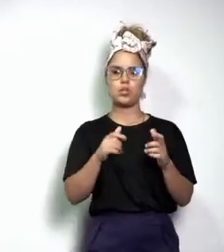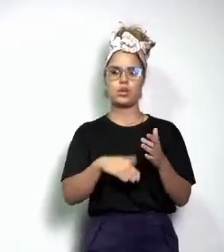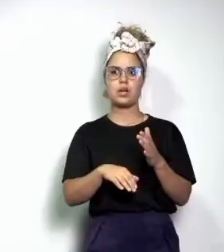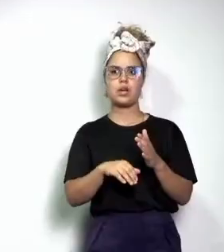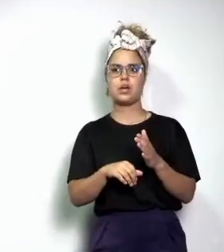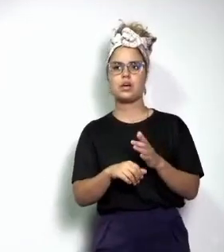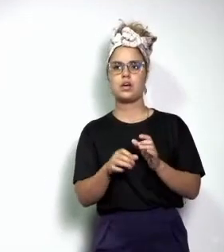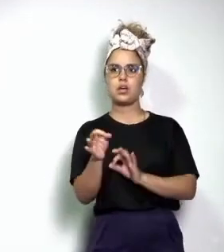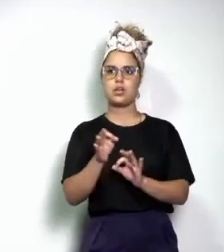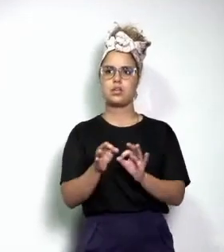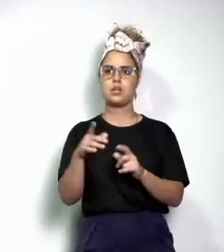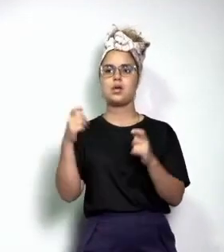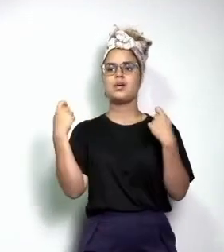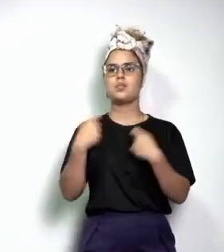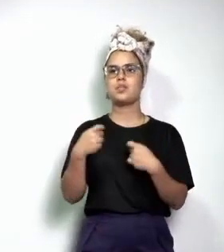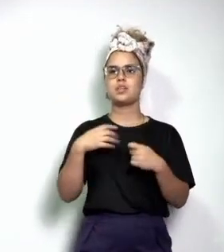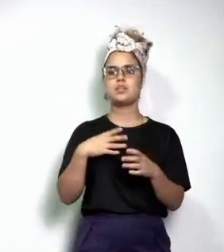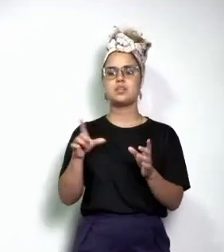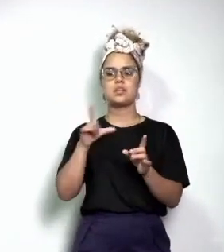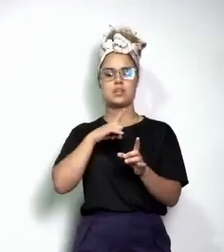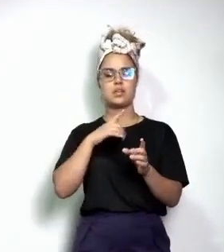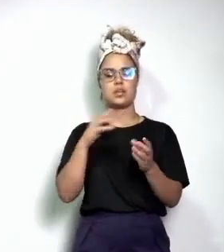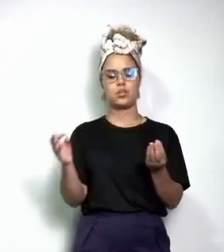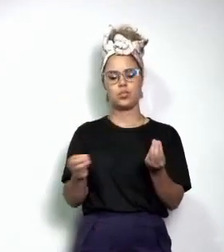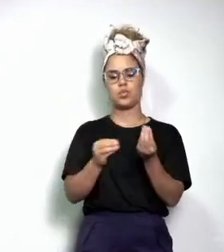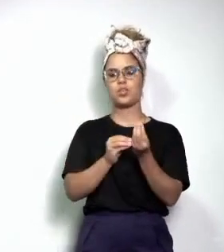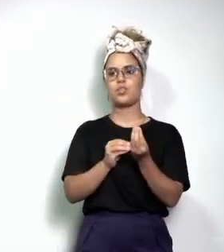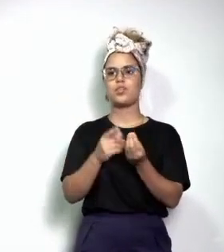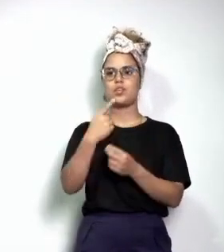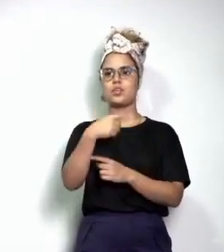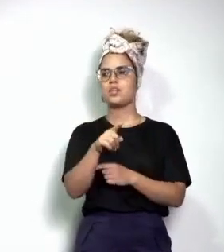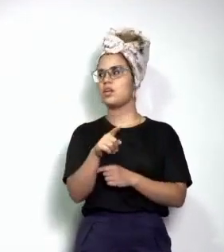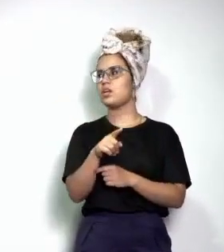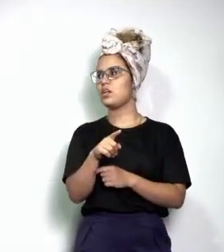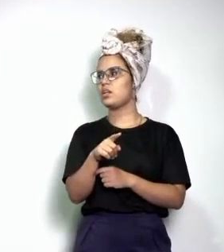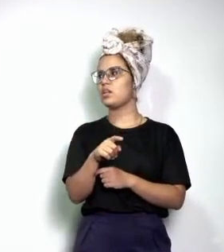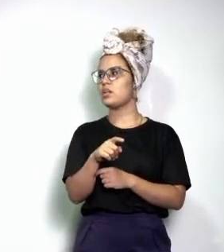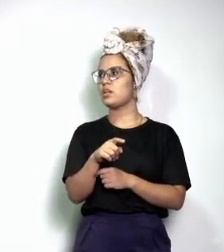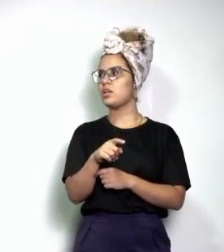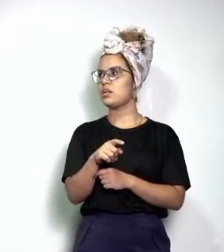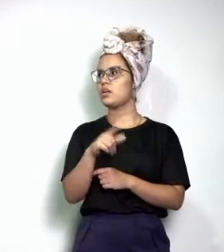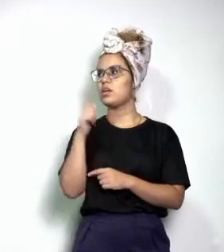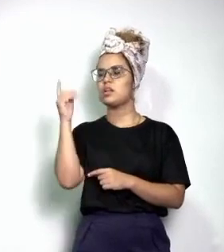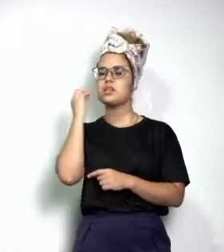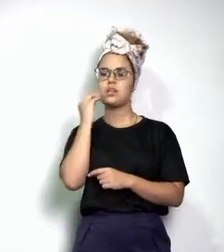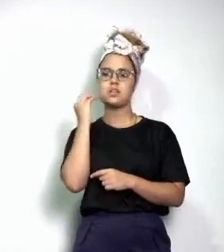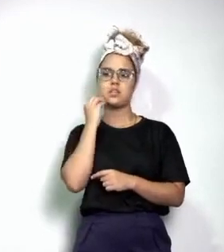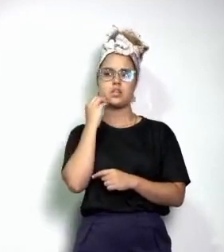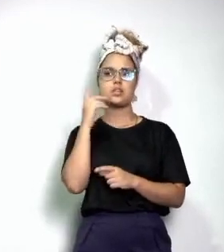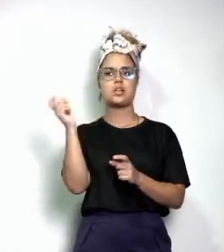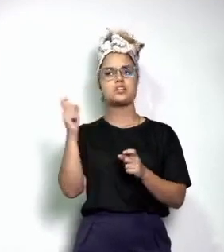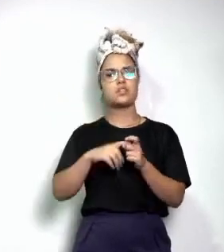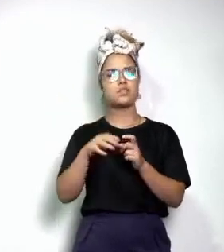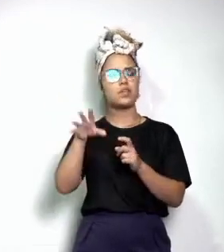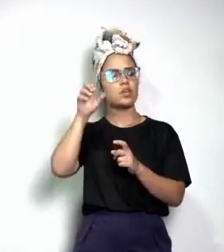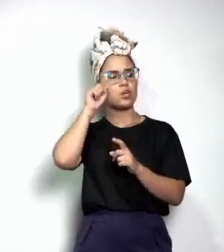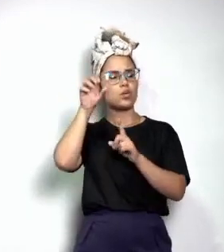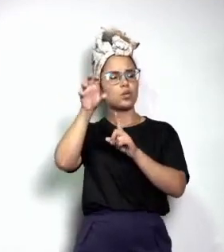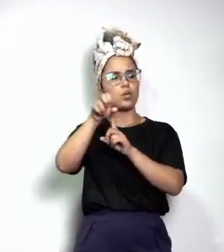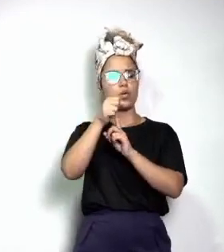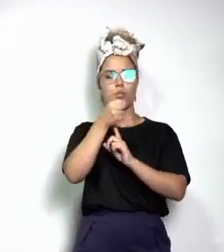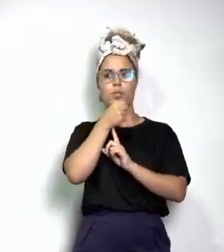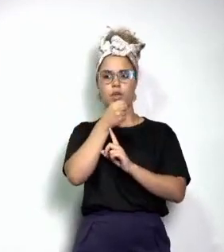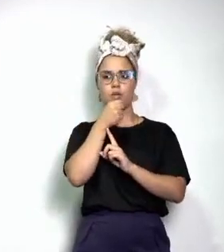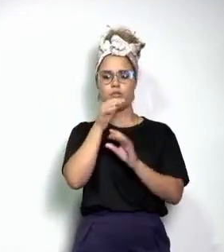dela, você já precisa instalar um microfone nela. Essa aqui não, essa aqui eu estava testando, ela vem com áudio, ela já vem com essa